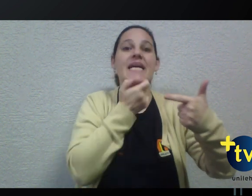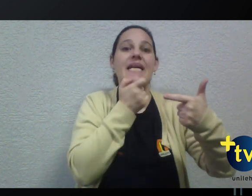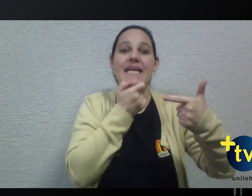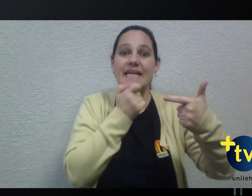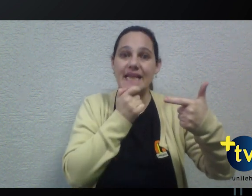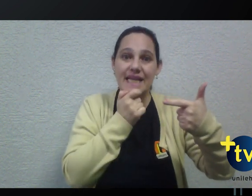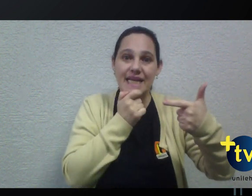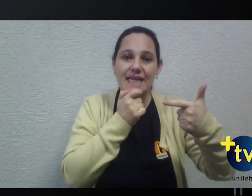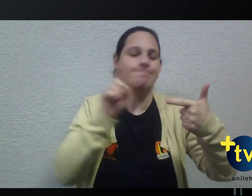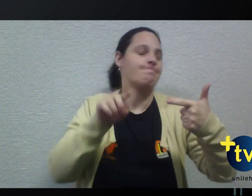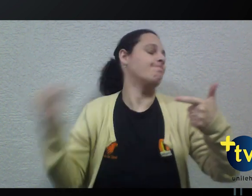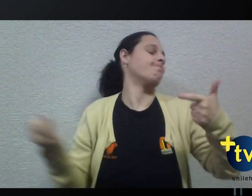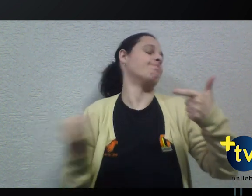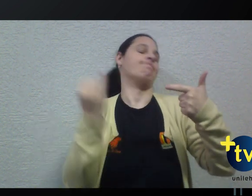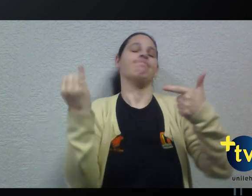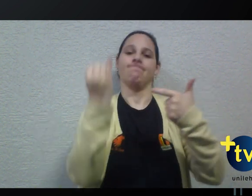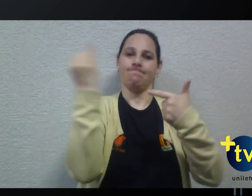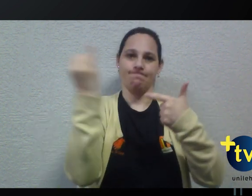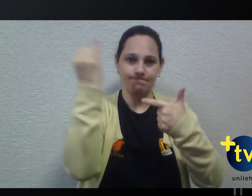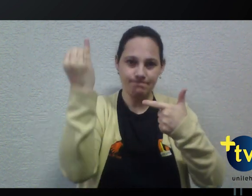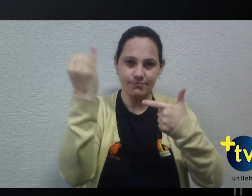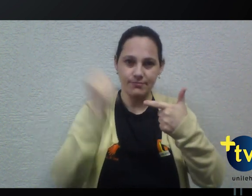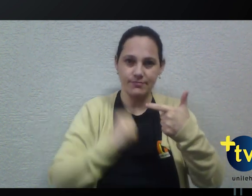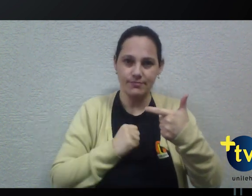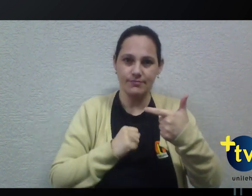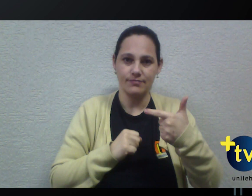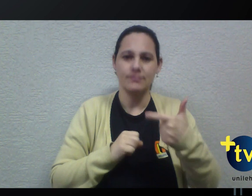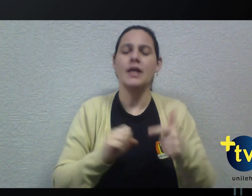que 100% das vezes, a maioria das vezes é o inglês.